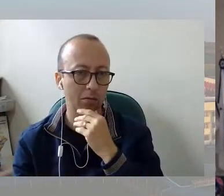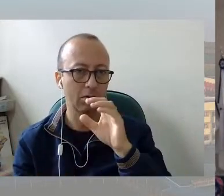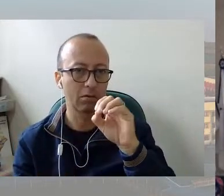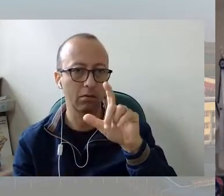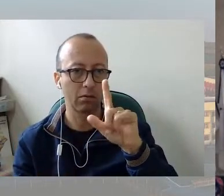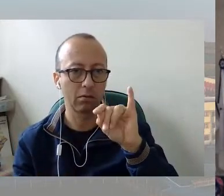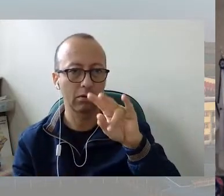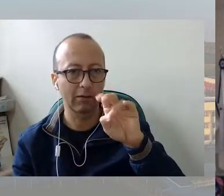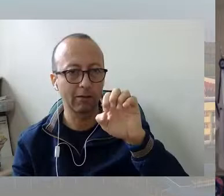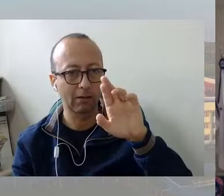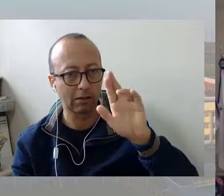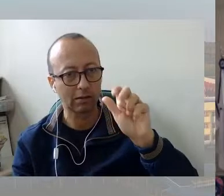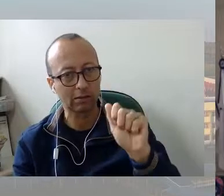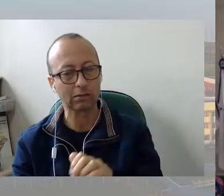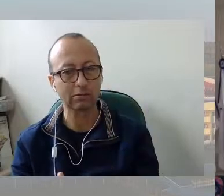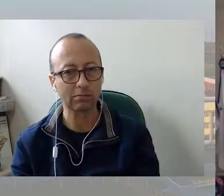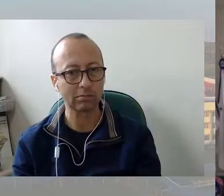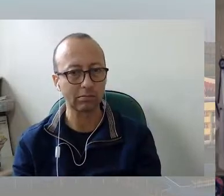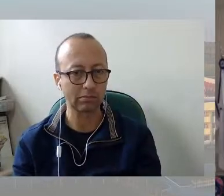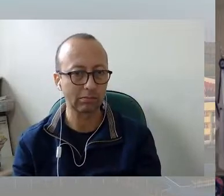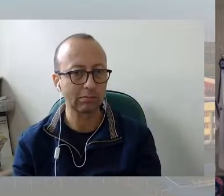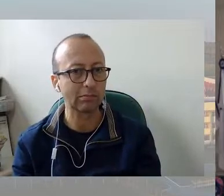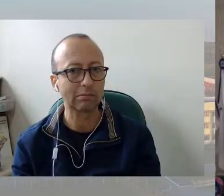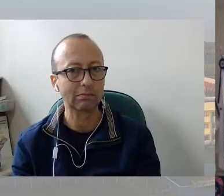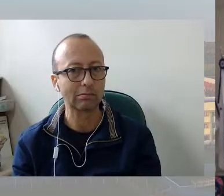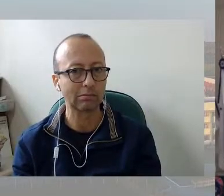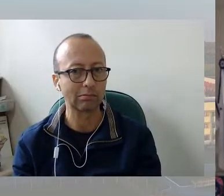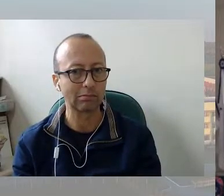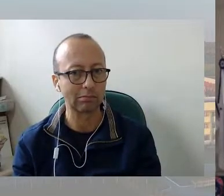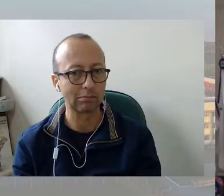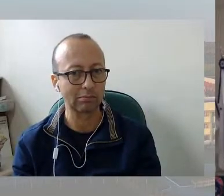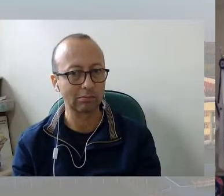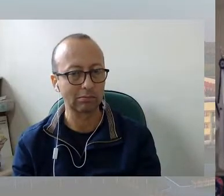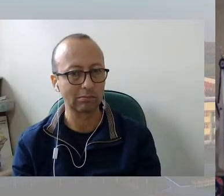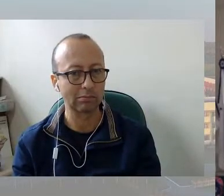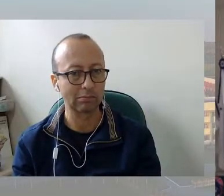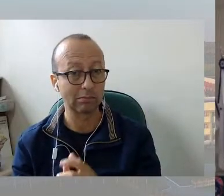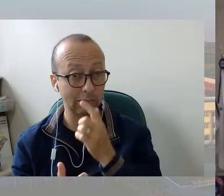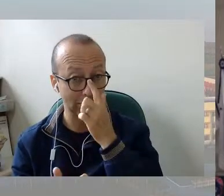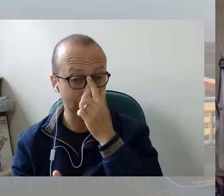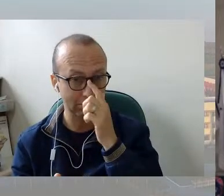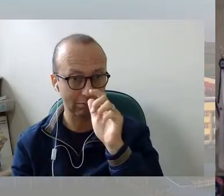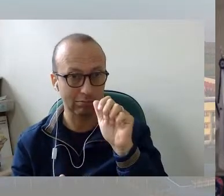O que eu acho, é que eu entendo a nota da ADAF,